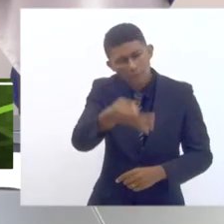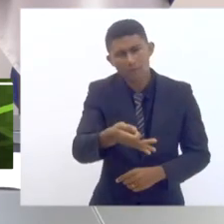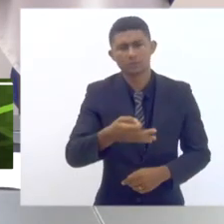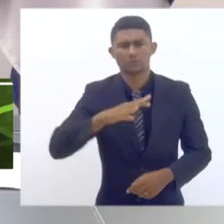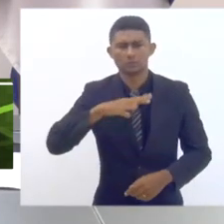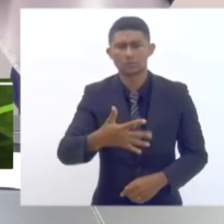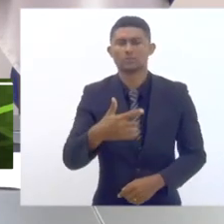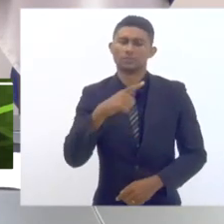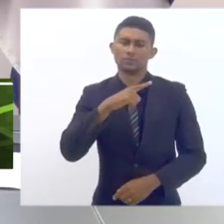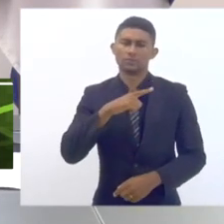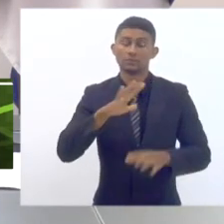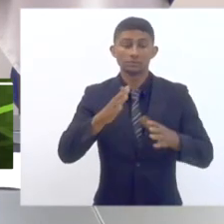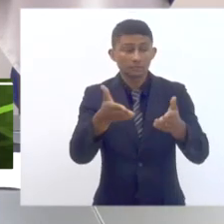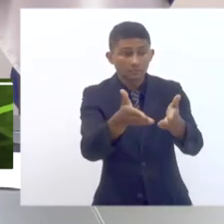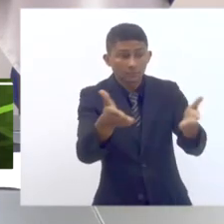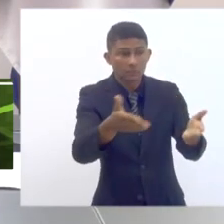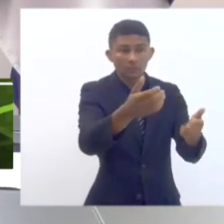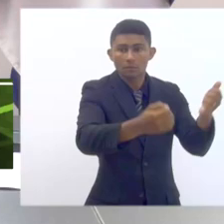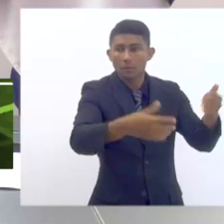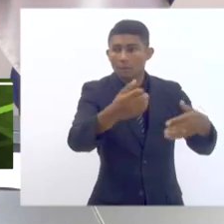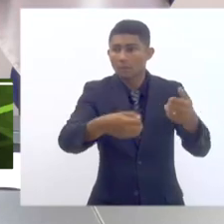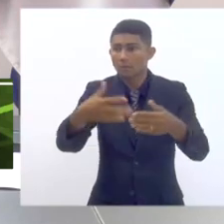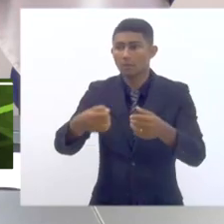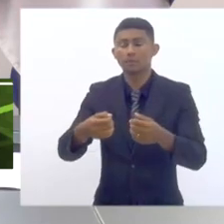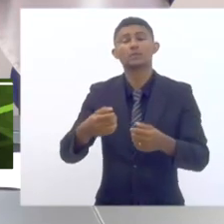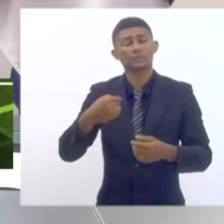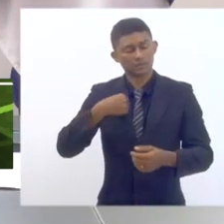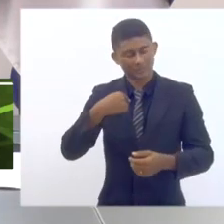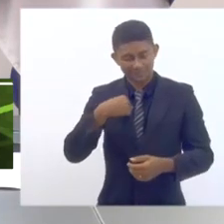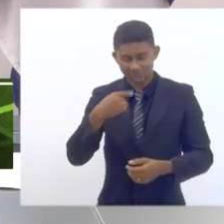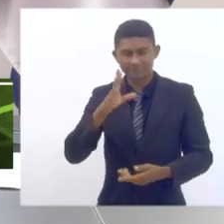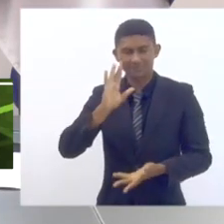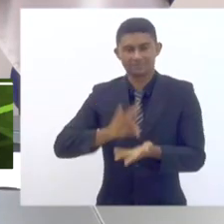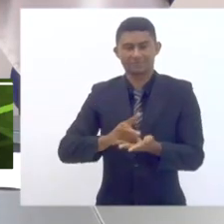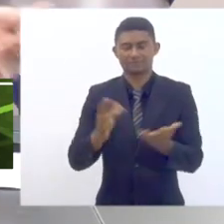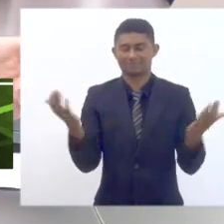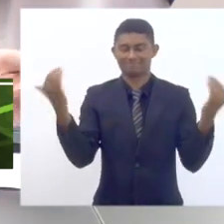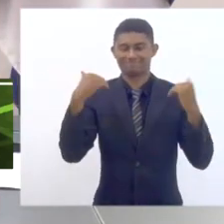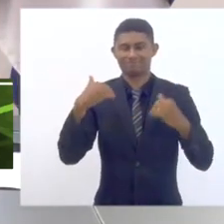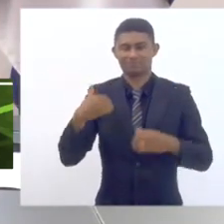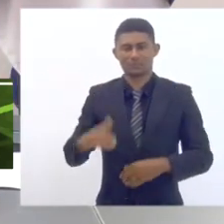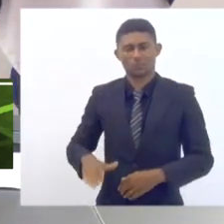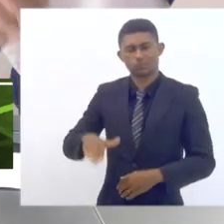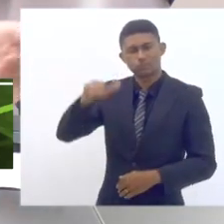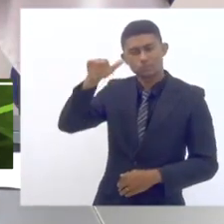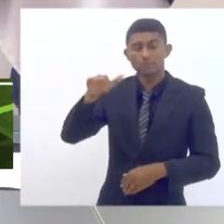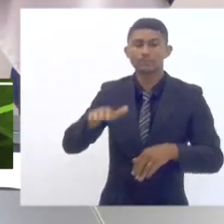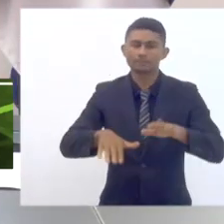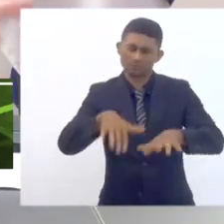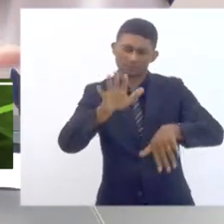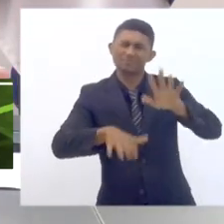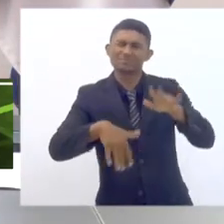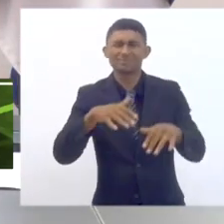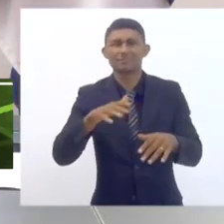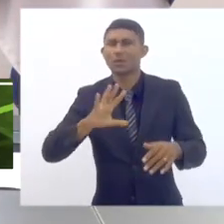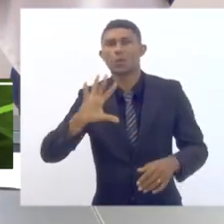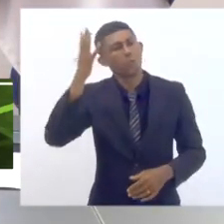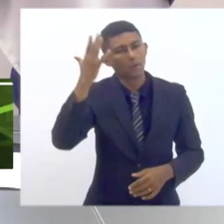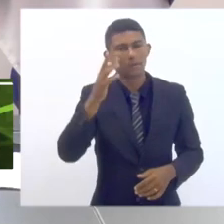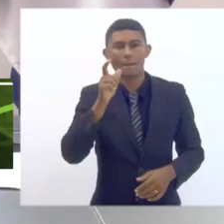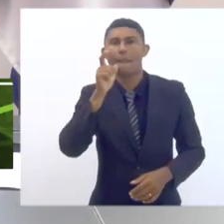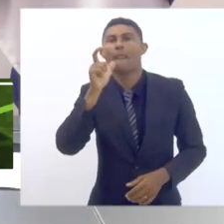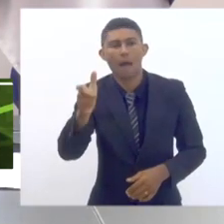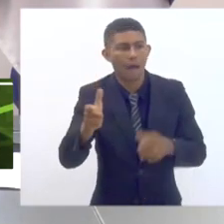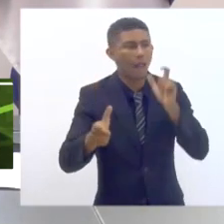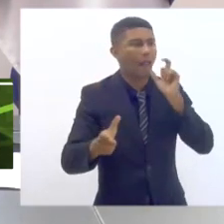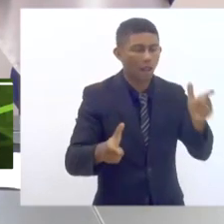muito orgulhoso de ouvir de vocês aquilo que realmente eu trago de berço, que às vezes a gente foge numa palavra a mais, é até indelicada, acontece no